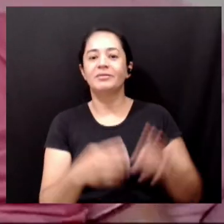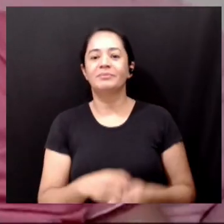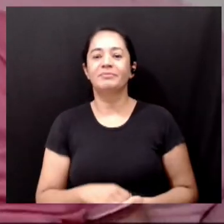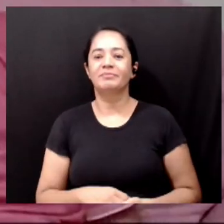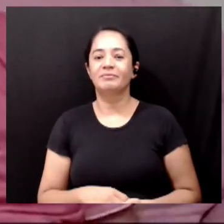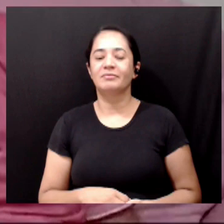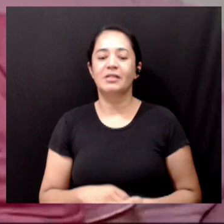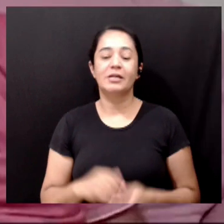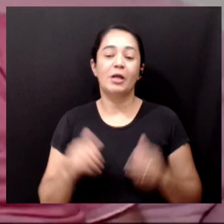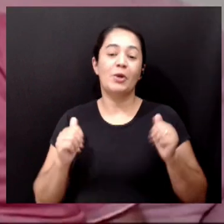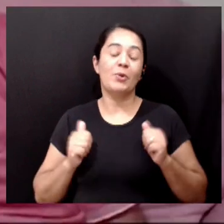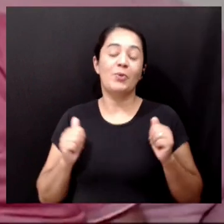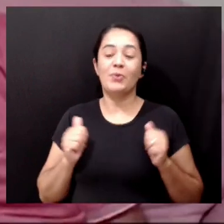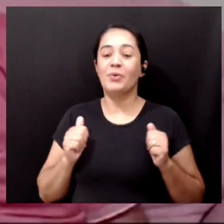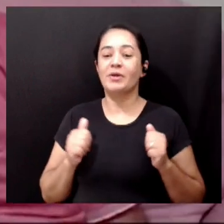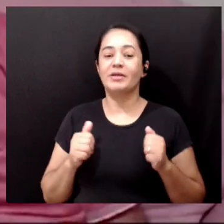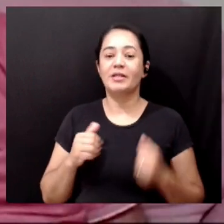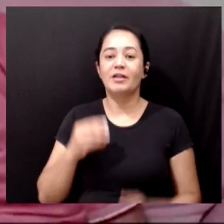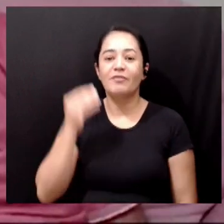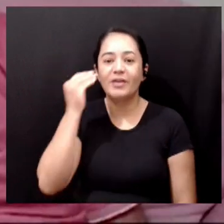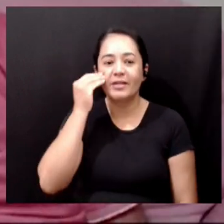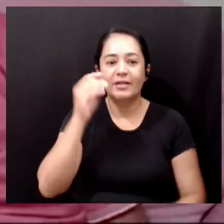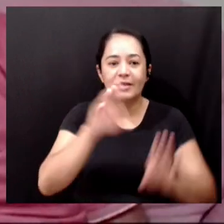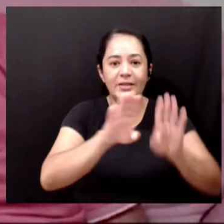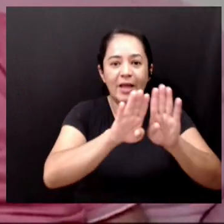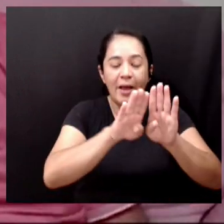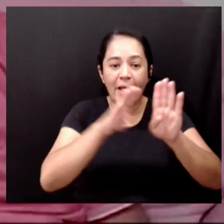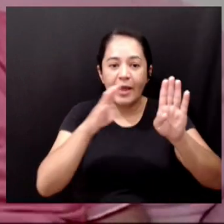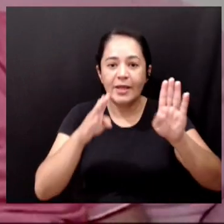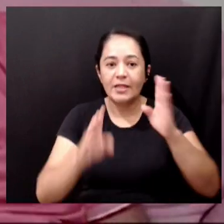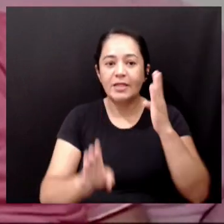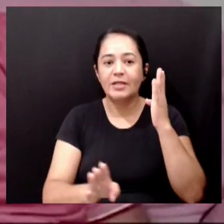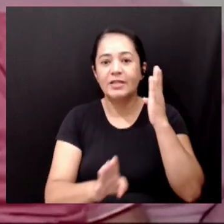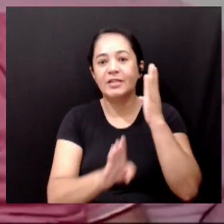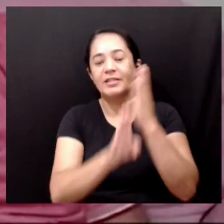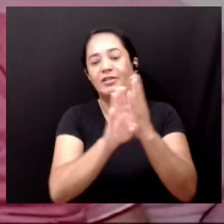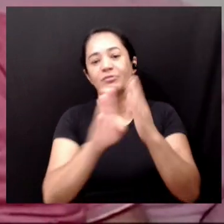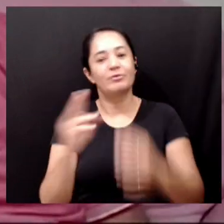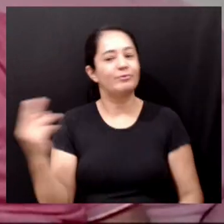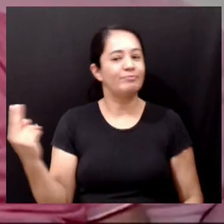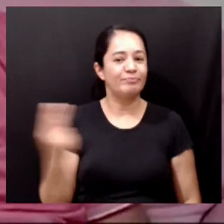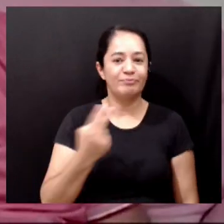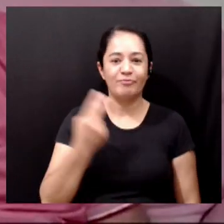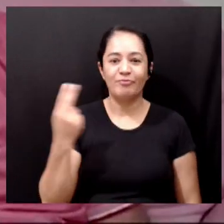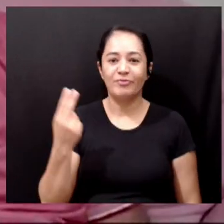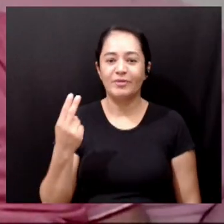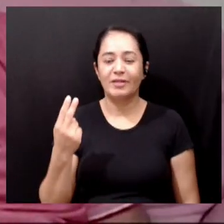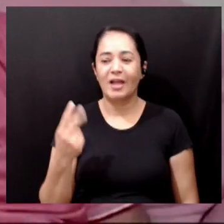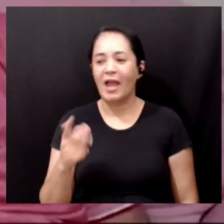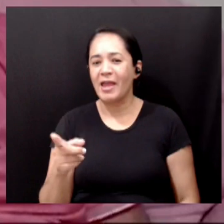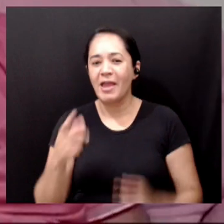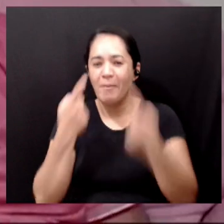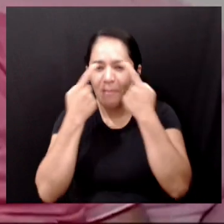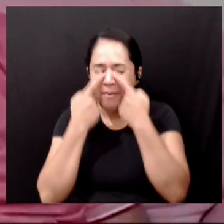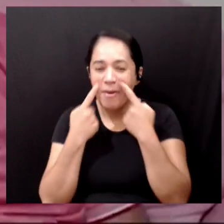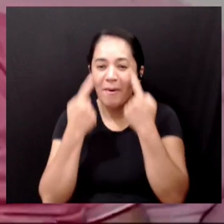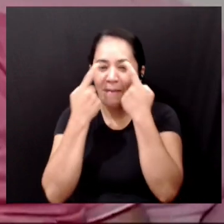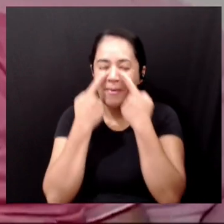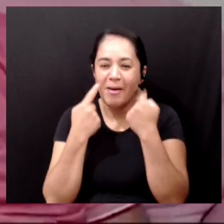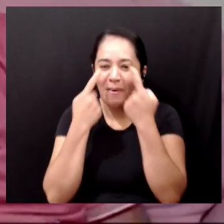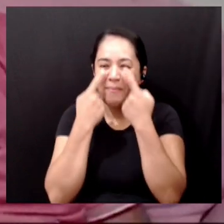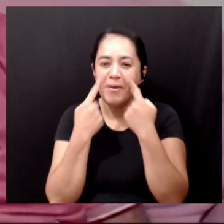foi tentar abrir, e aí ele descobriu que ele não conseguia abrir a porta. Aí ele começou a chorar, né? A mãe do